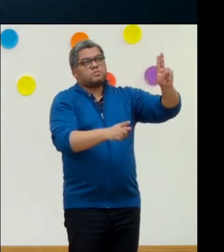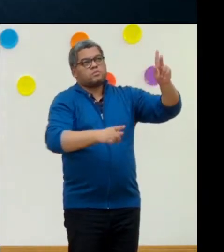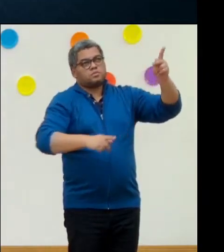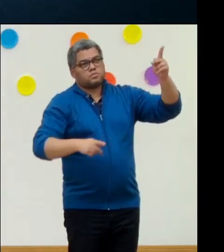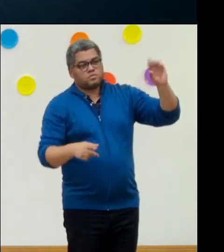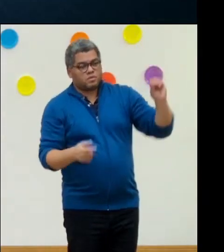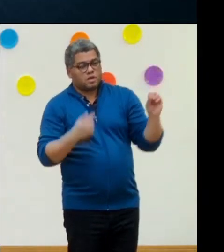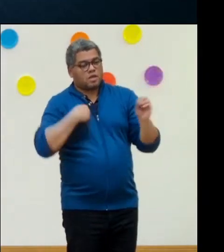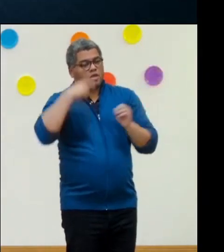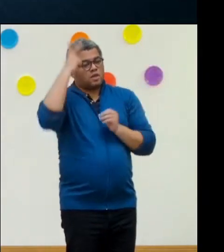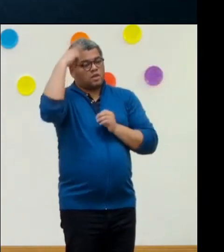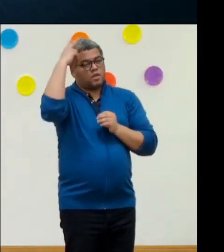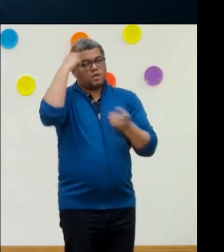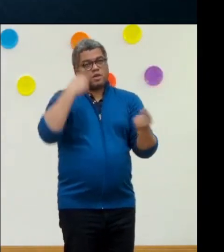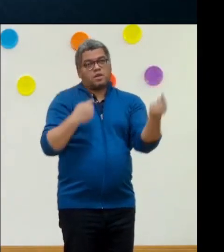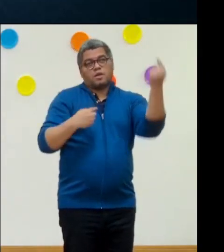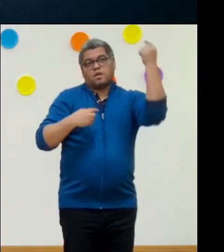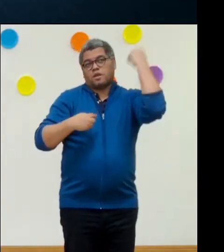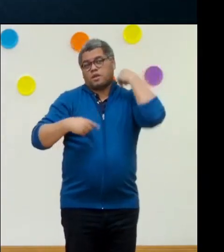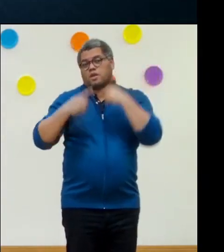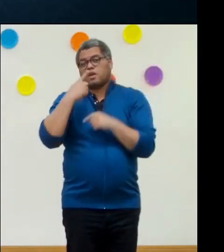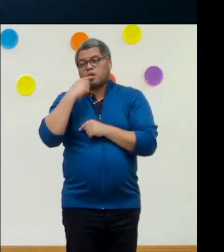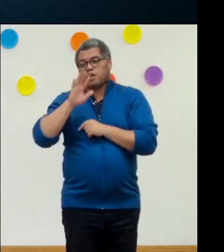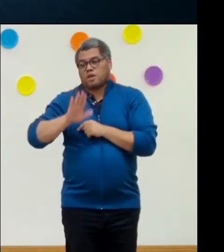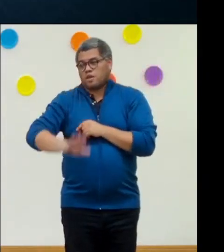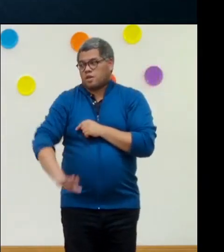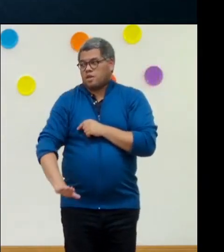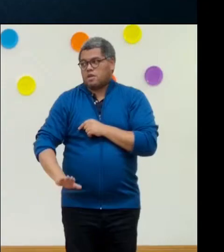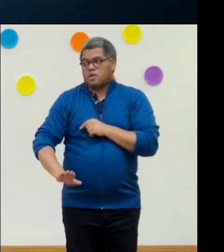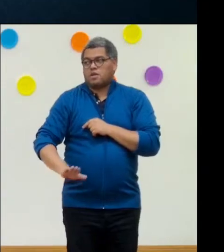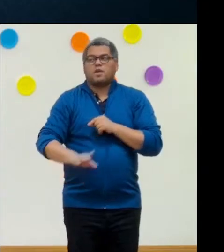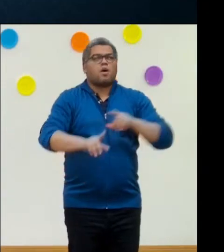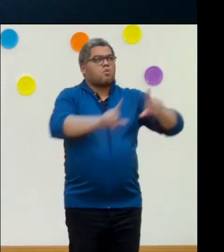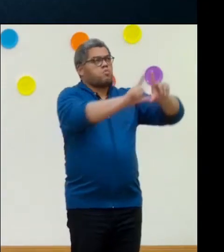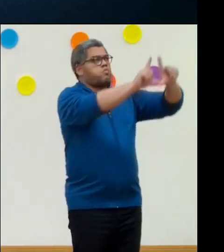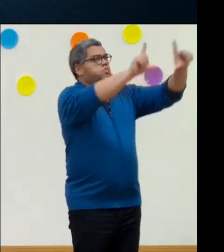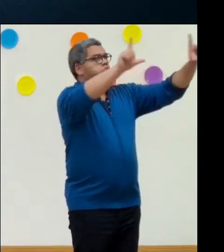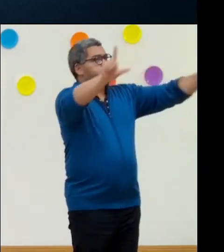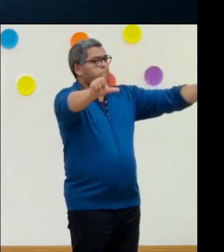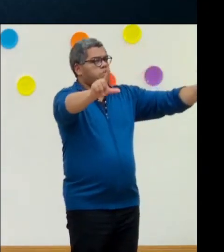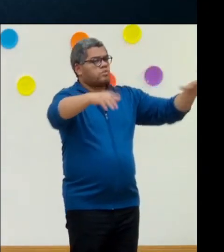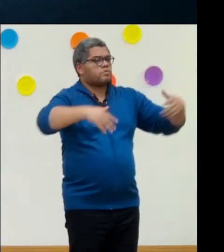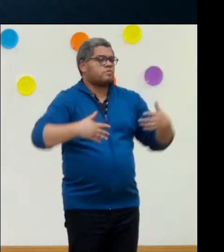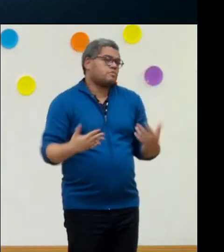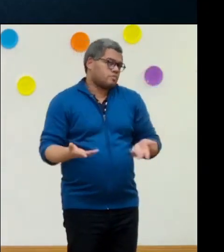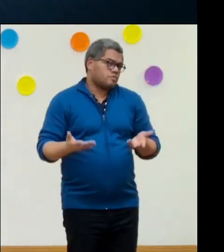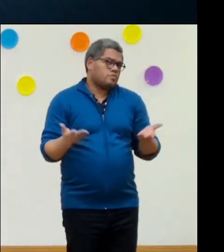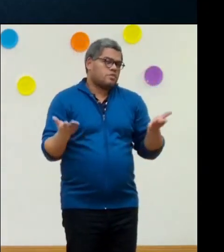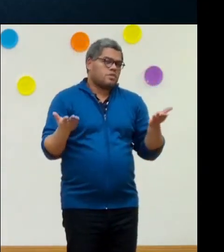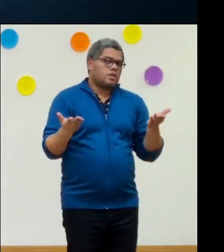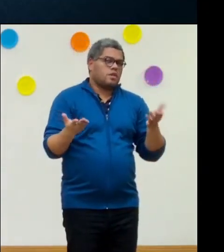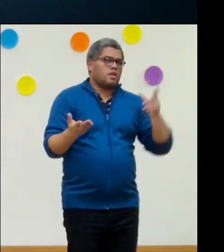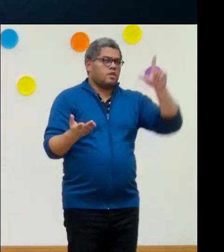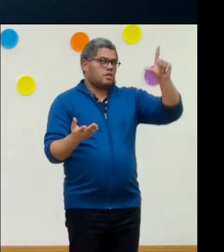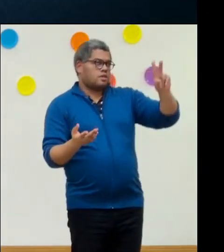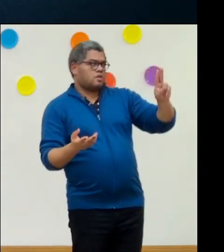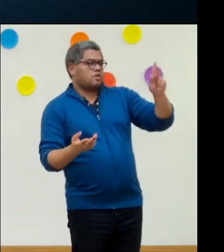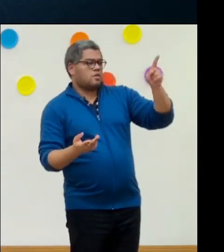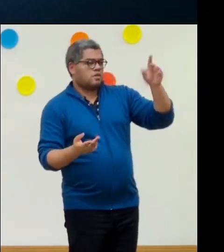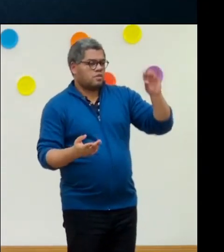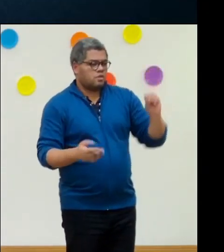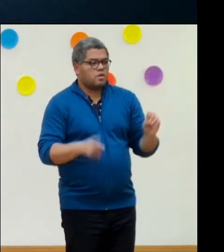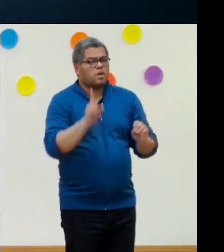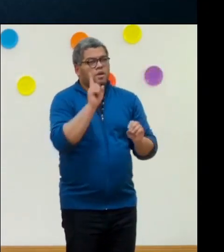lembro quando era criança. É um outdoor gigante, não sei a dimensão dele. E sem Lupo é roupa íntima, meia, né? Então sempre tem um